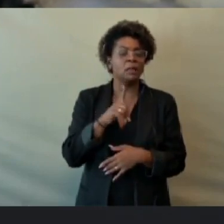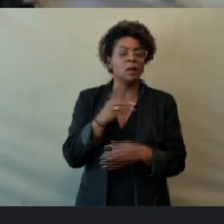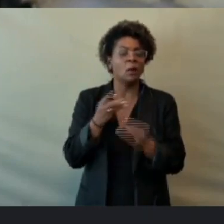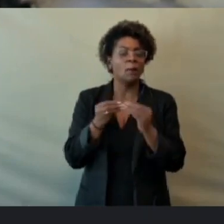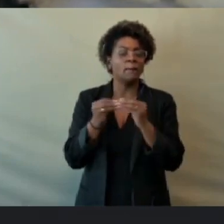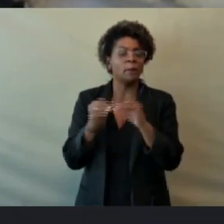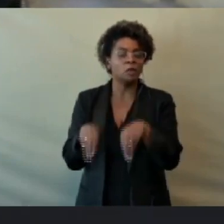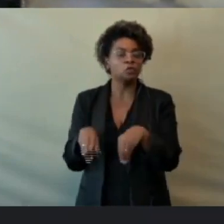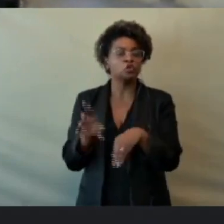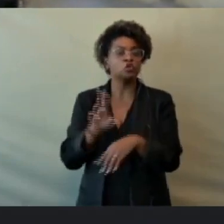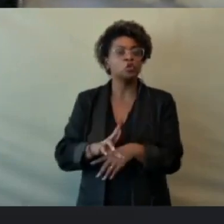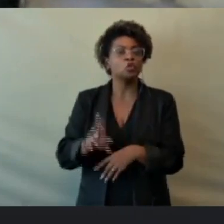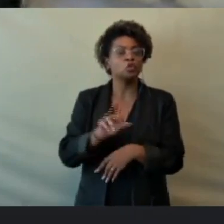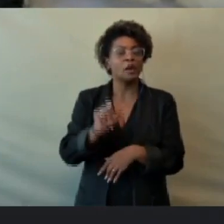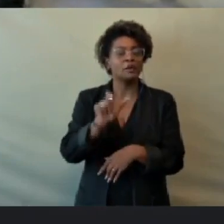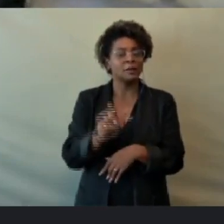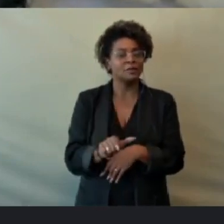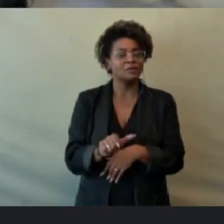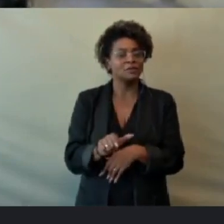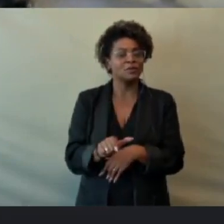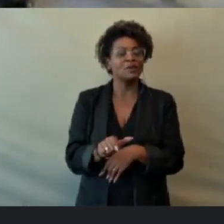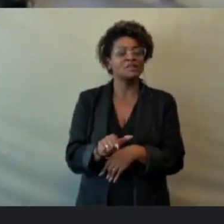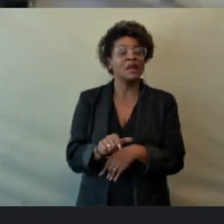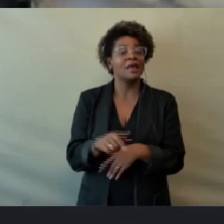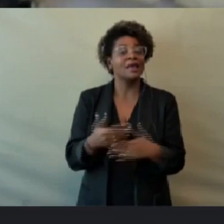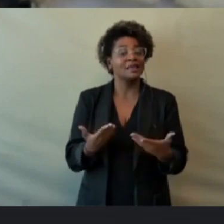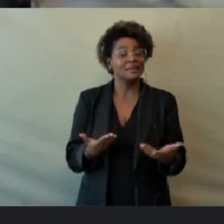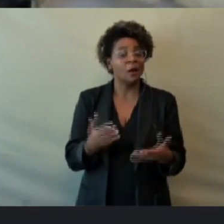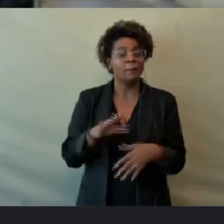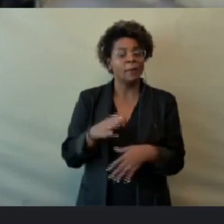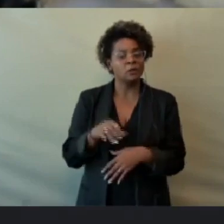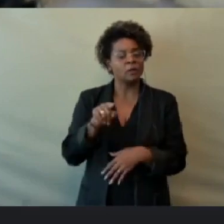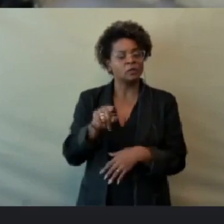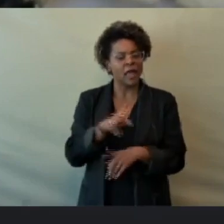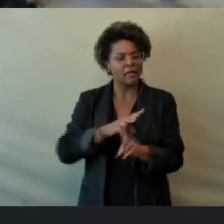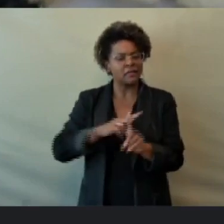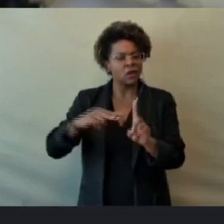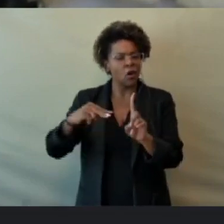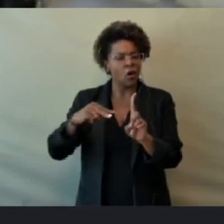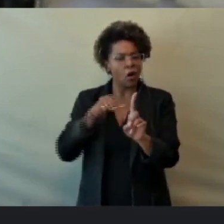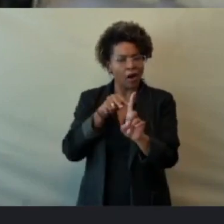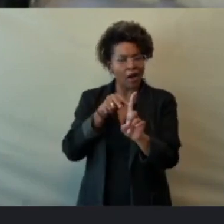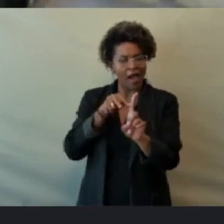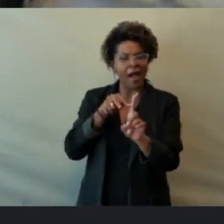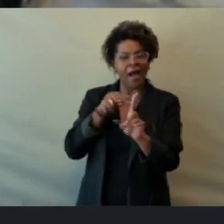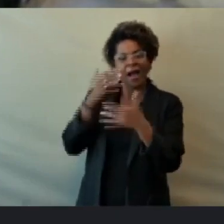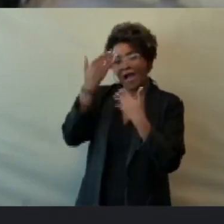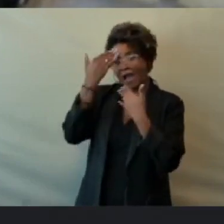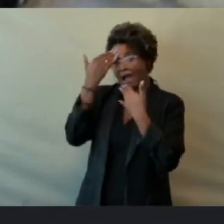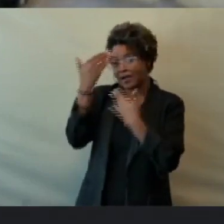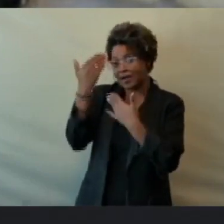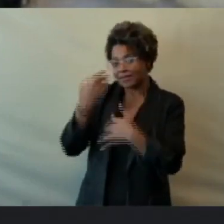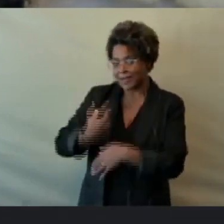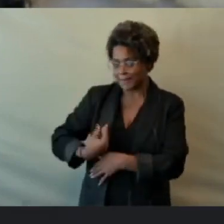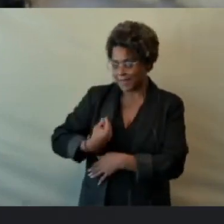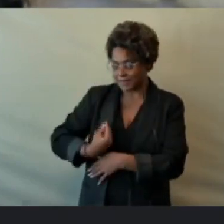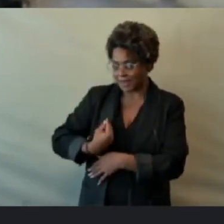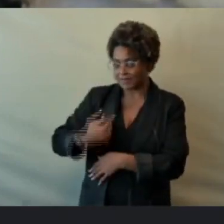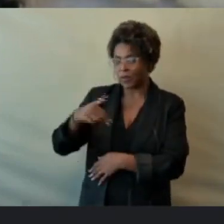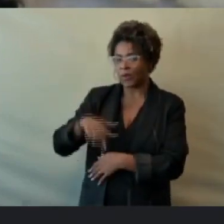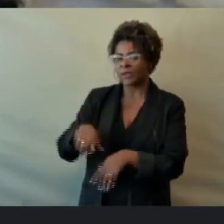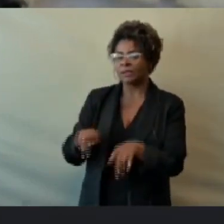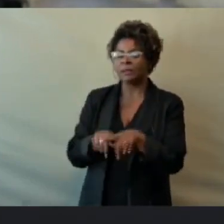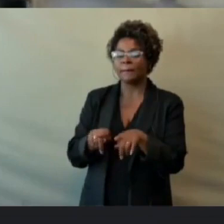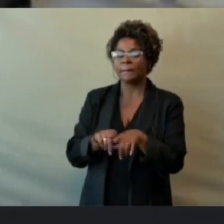mais ou menos nesse sentido o olhar agradecer a participação dizer também que estamos aqui sempre disponíveis